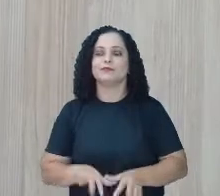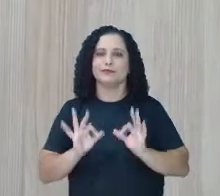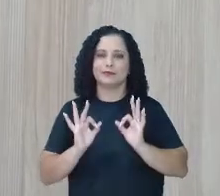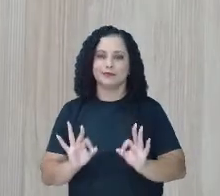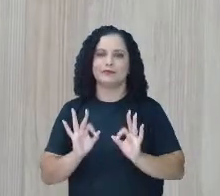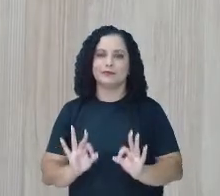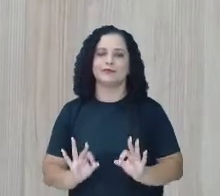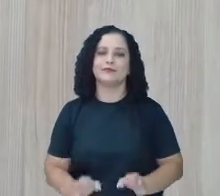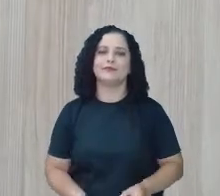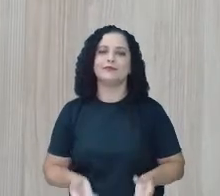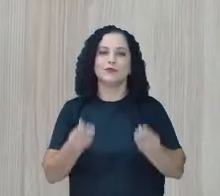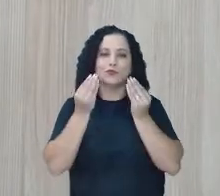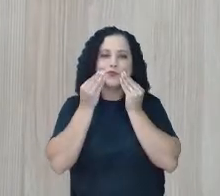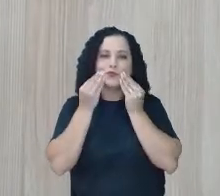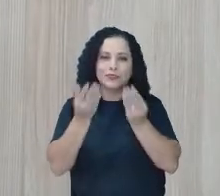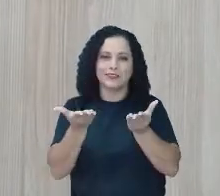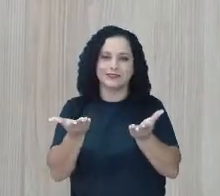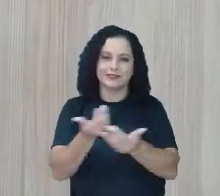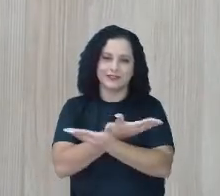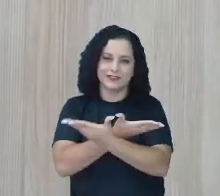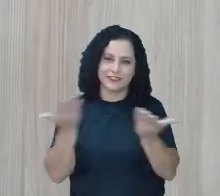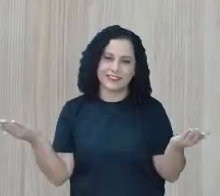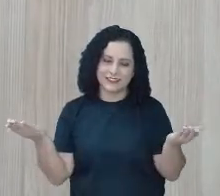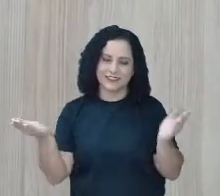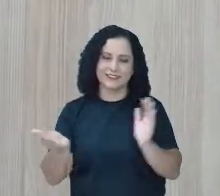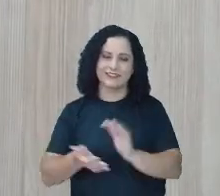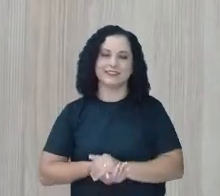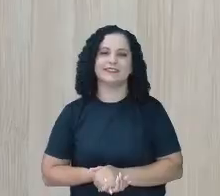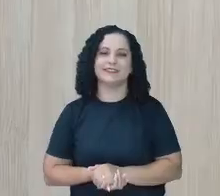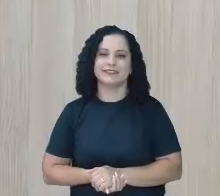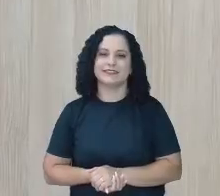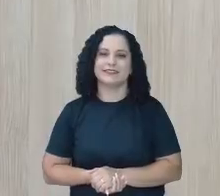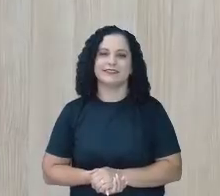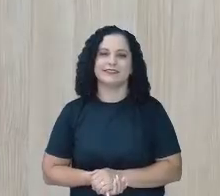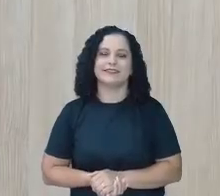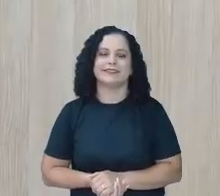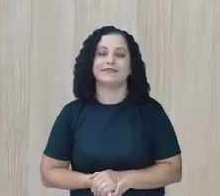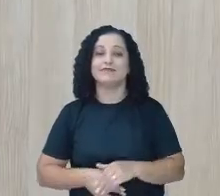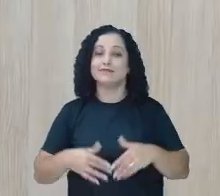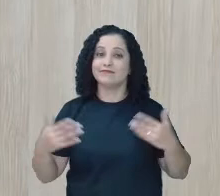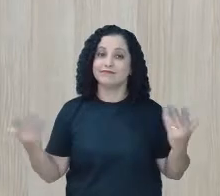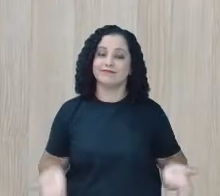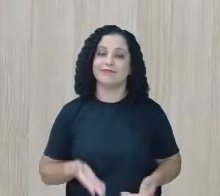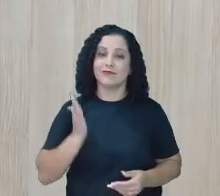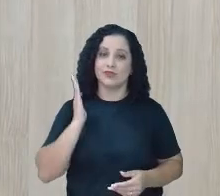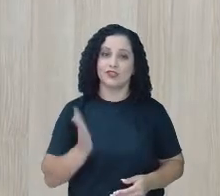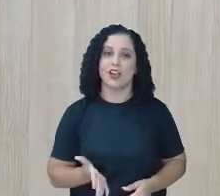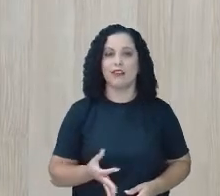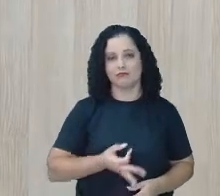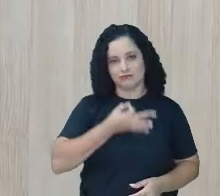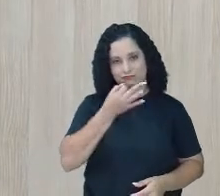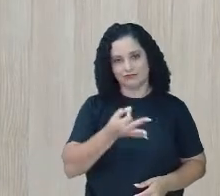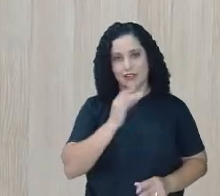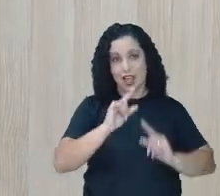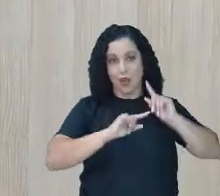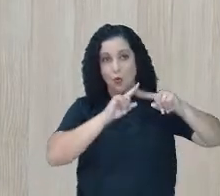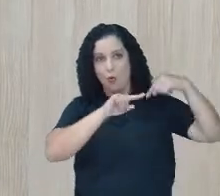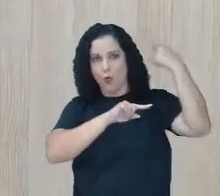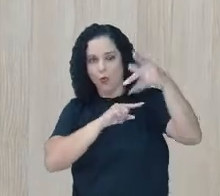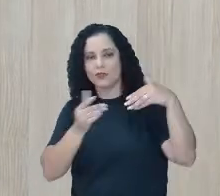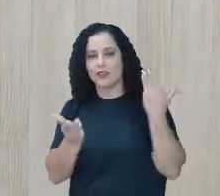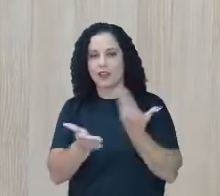Um cheiro no coração de todos e até a nossa próxima aula. Bom, gente, como eu comentei, na próxima aula a gente vai falar um pouquinho